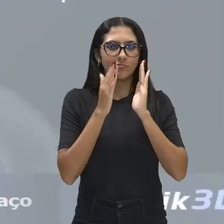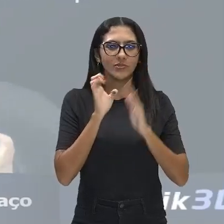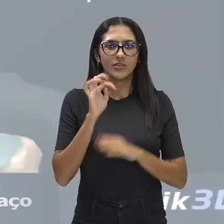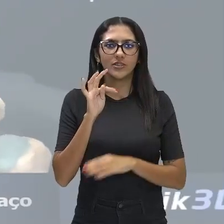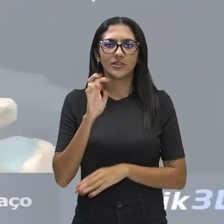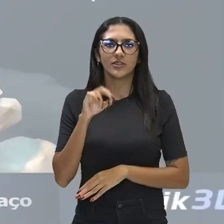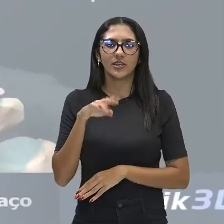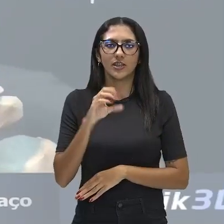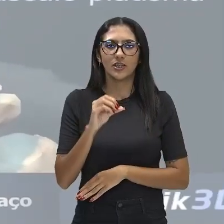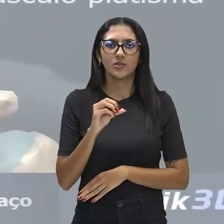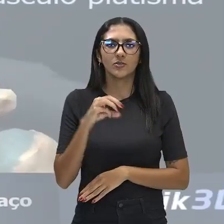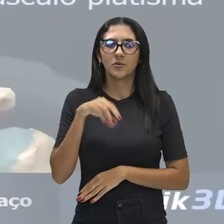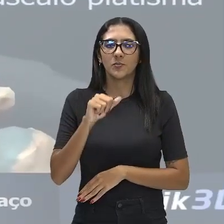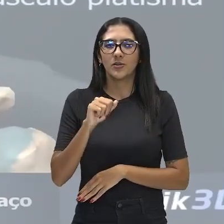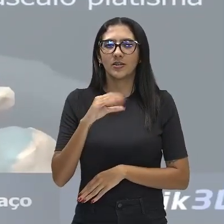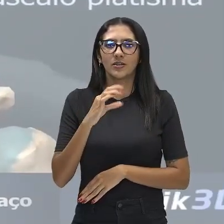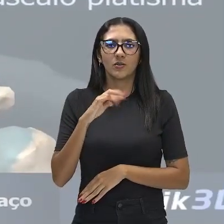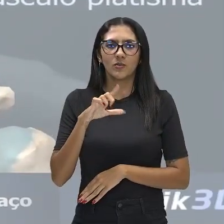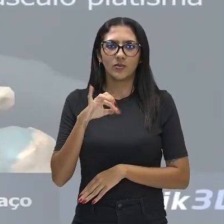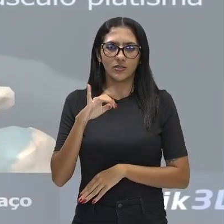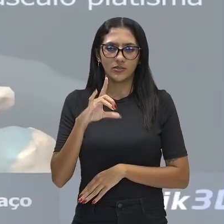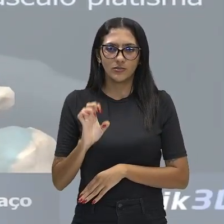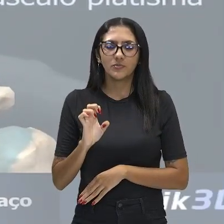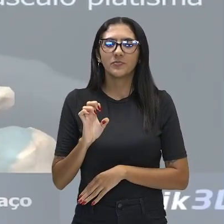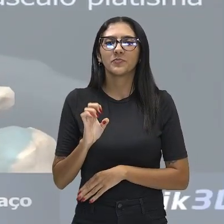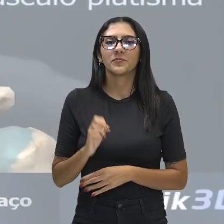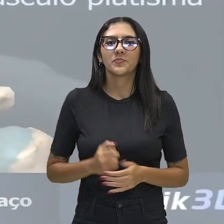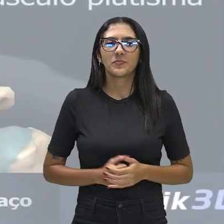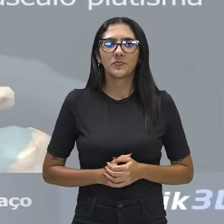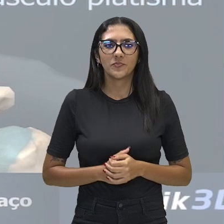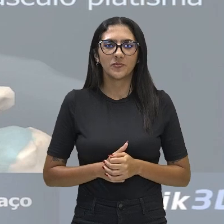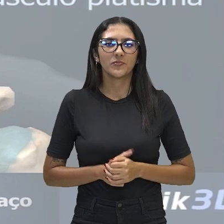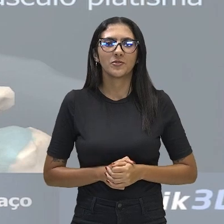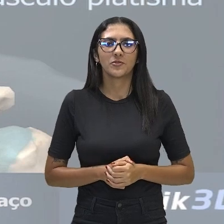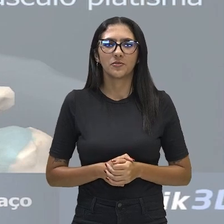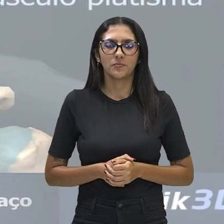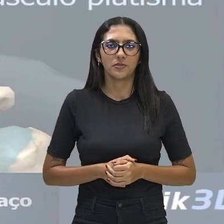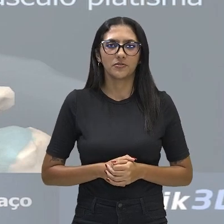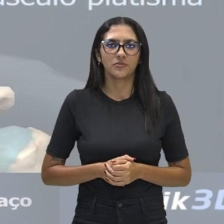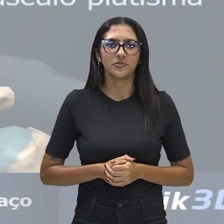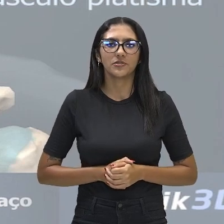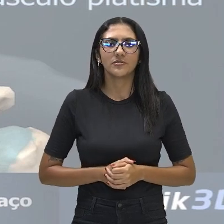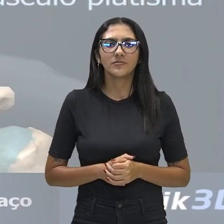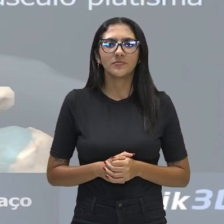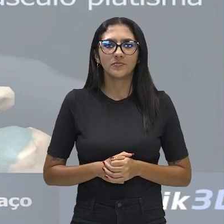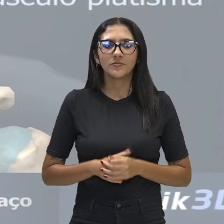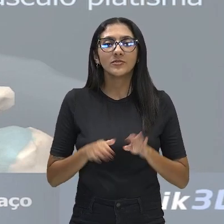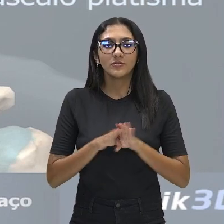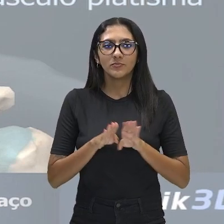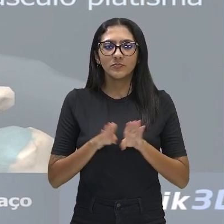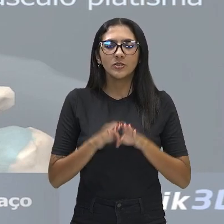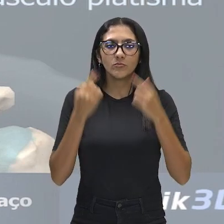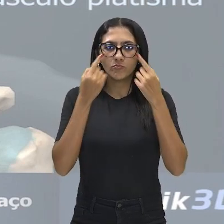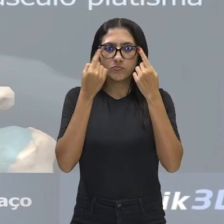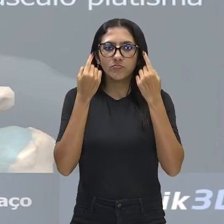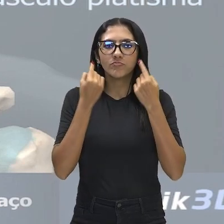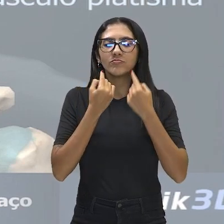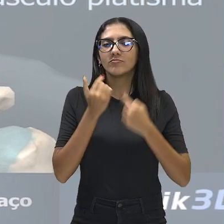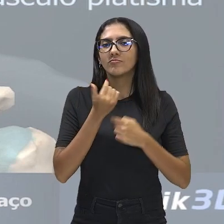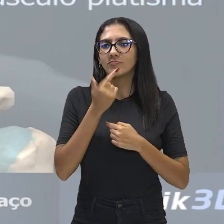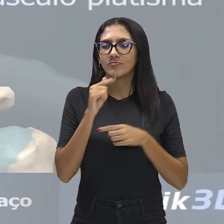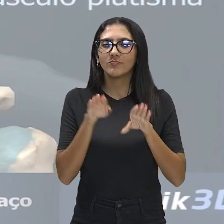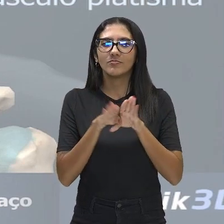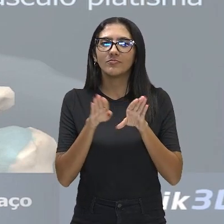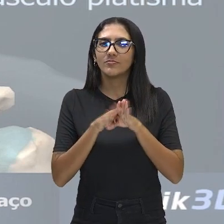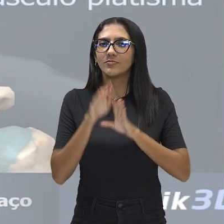cabeça. E aí, ó, os músculos faciais que permitem que a gente tenha expressão, né? Que